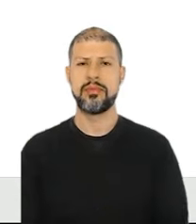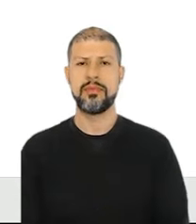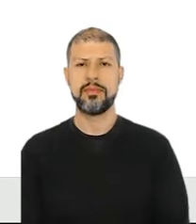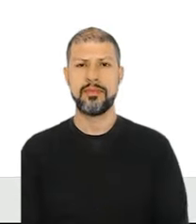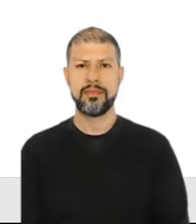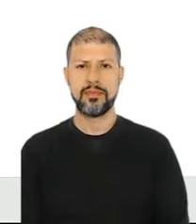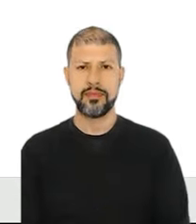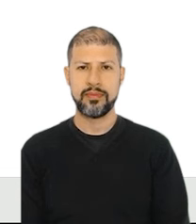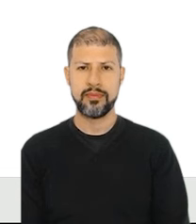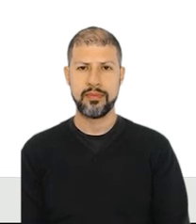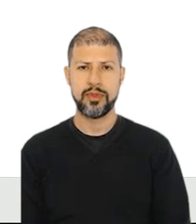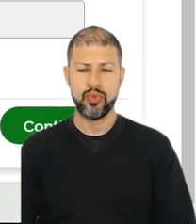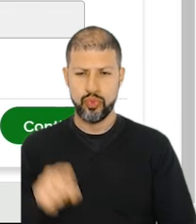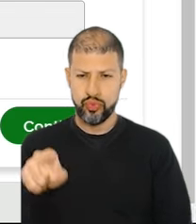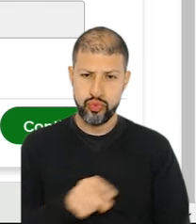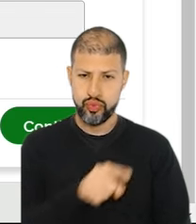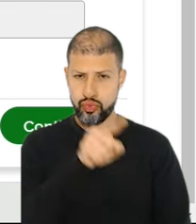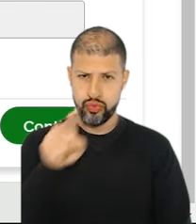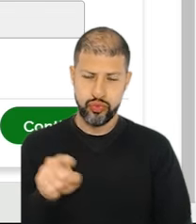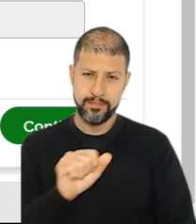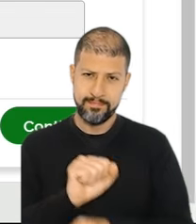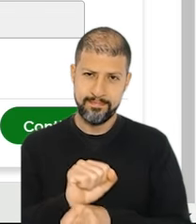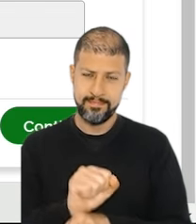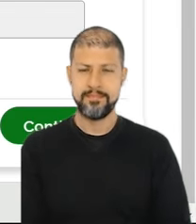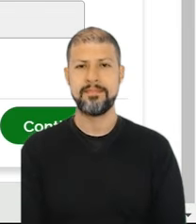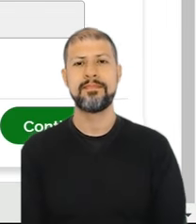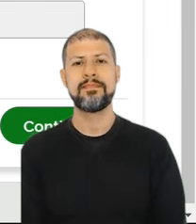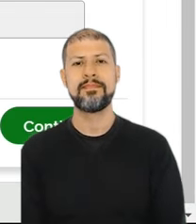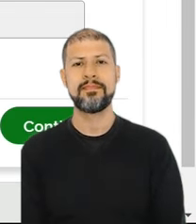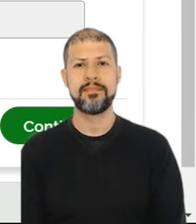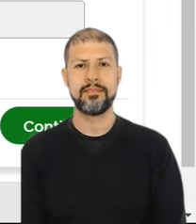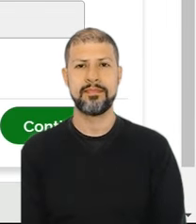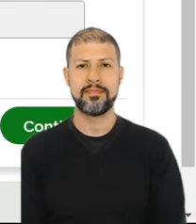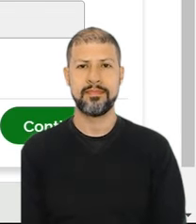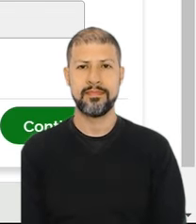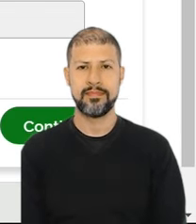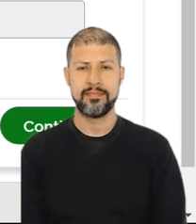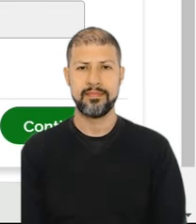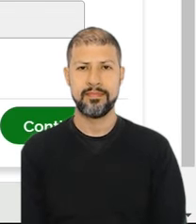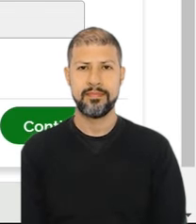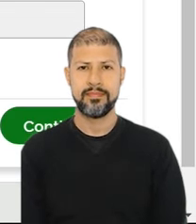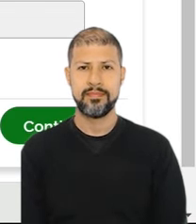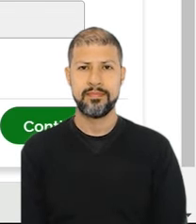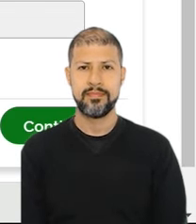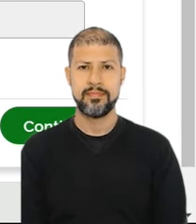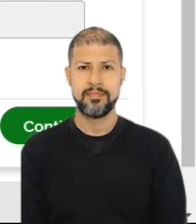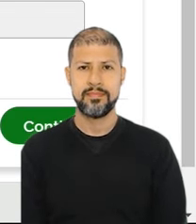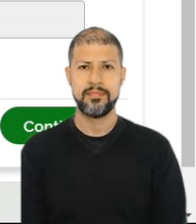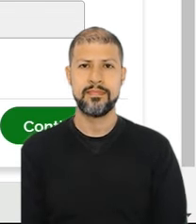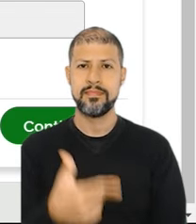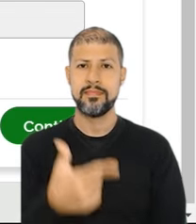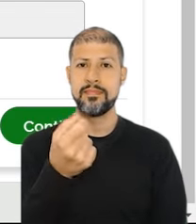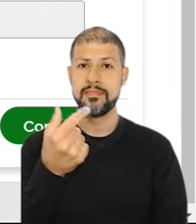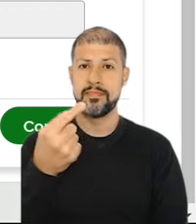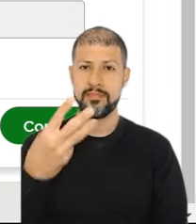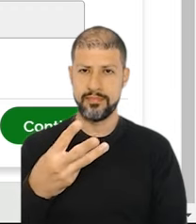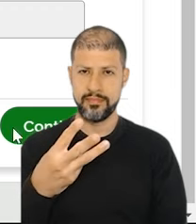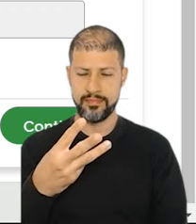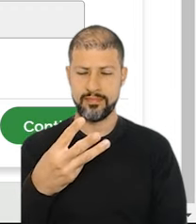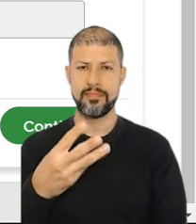deixa sistema carregar foi ó 2023 a